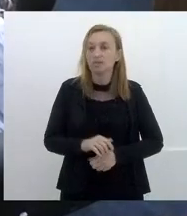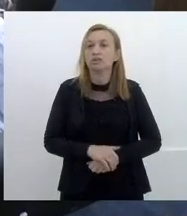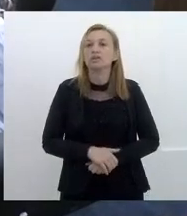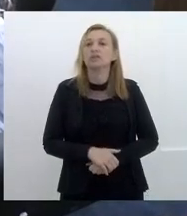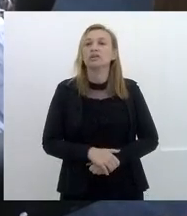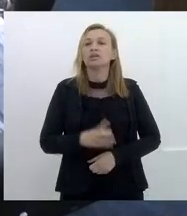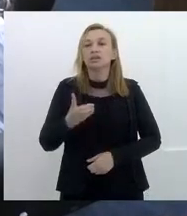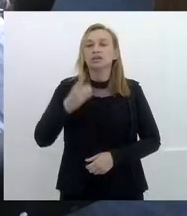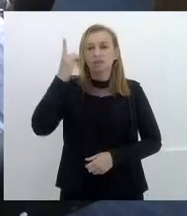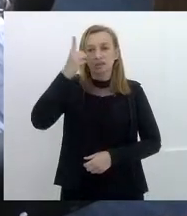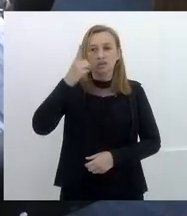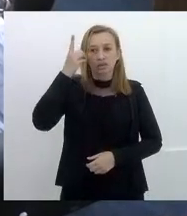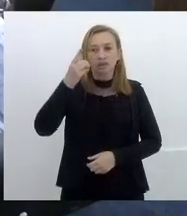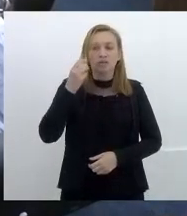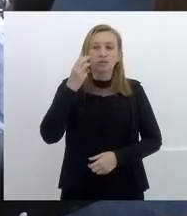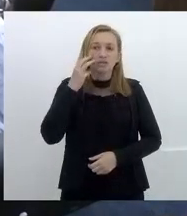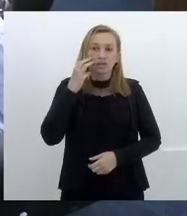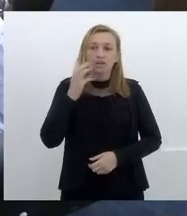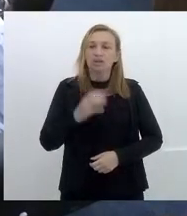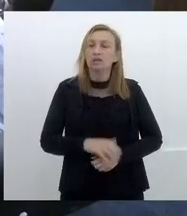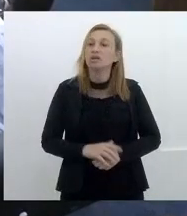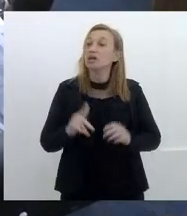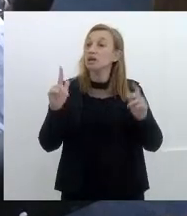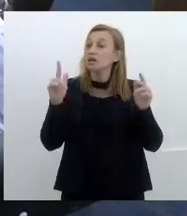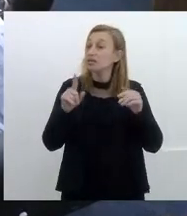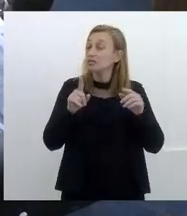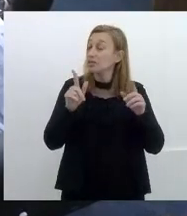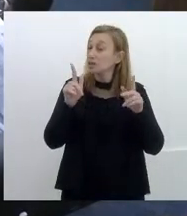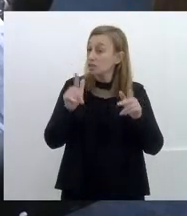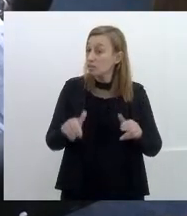parte de dentro tá do waldeck Carneiro